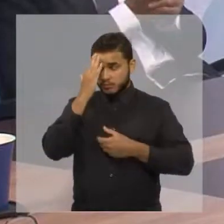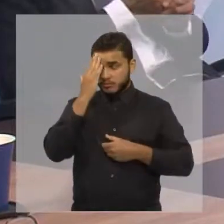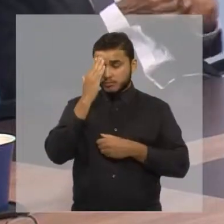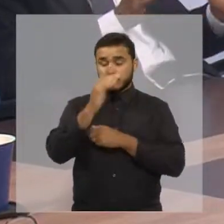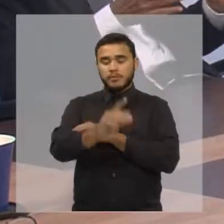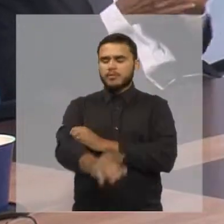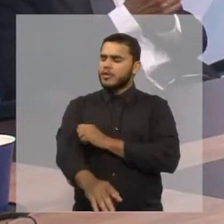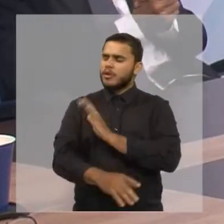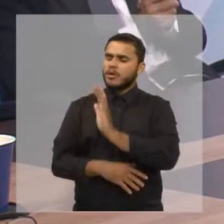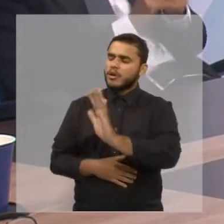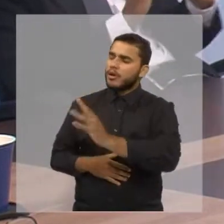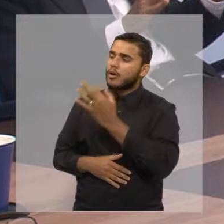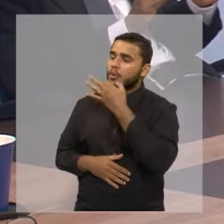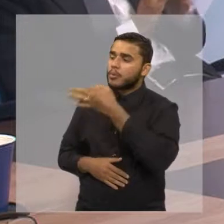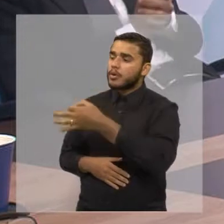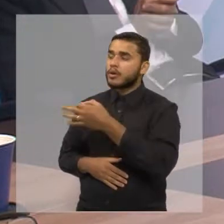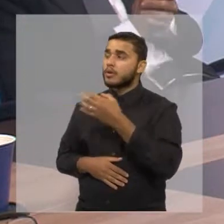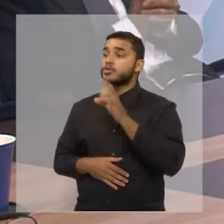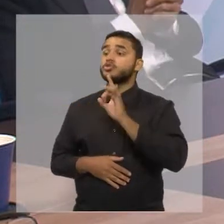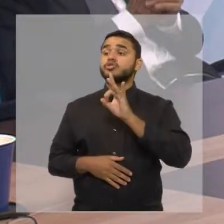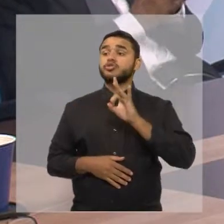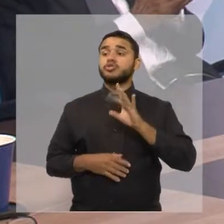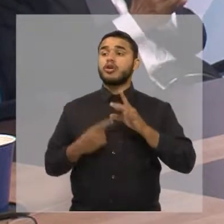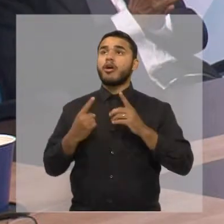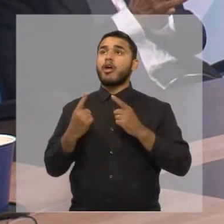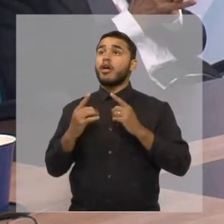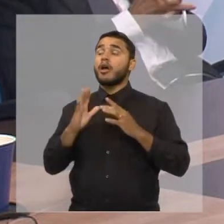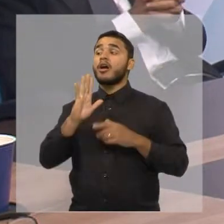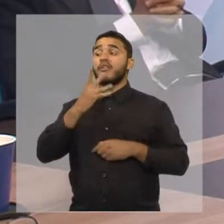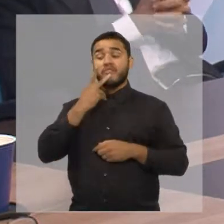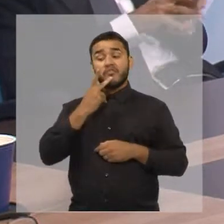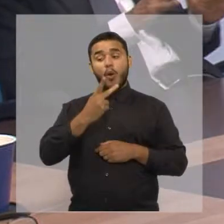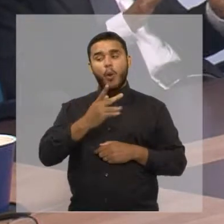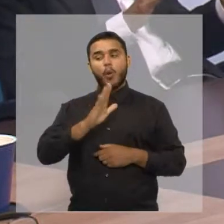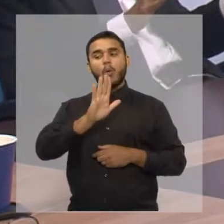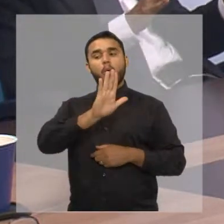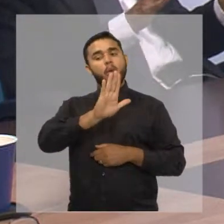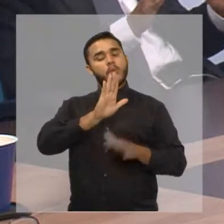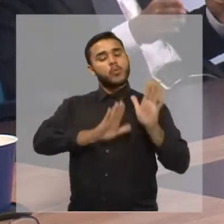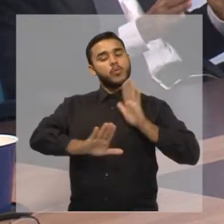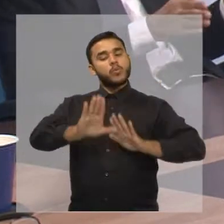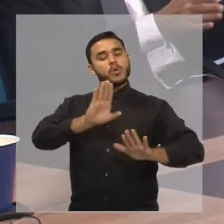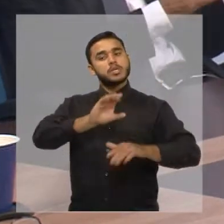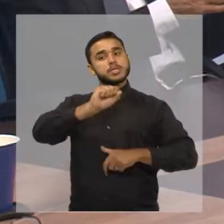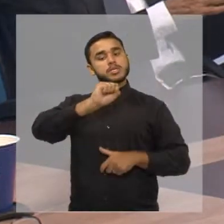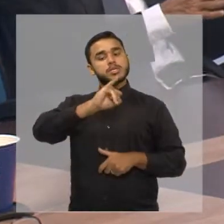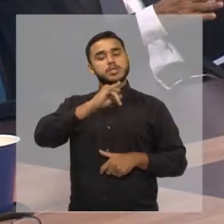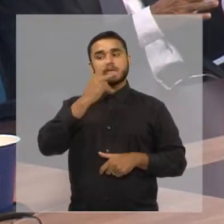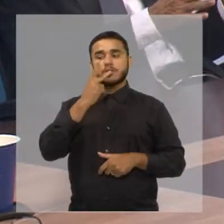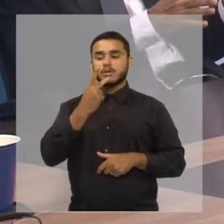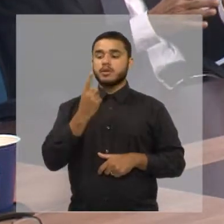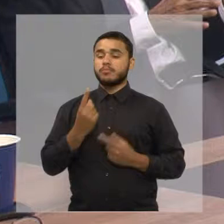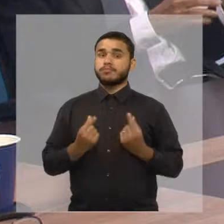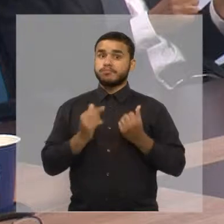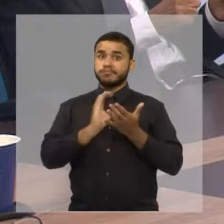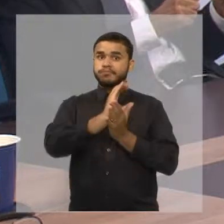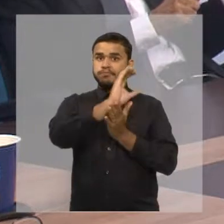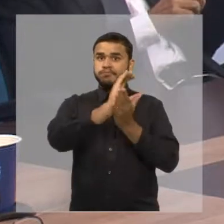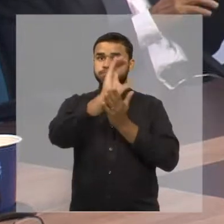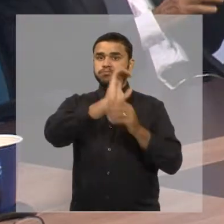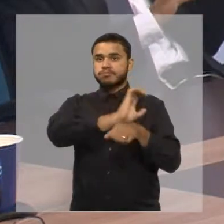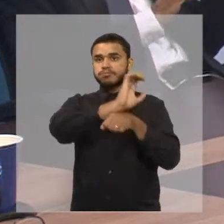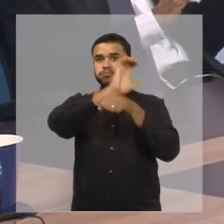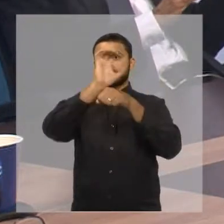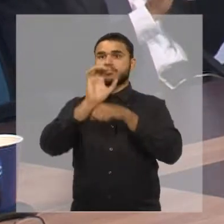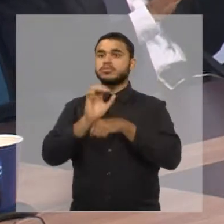ameaça feita pelo presidente. Bom, não foi a concretização do fato que esse realmente não ocorreu. A ameaça, mas certamente. Só em ameaçar, ele já